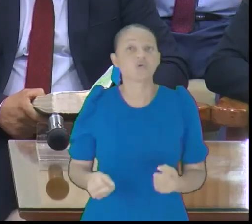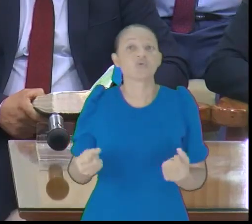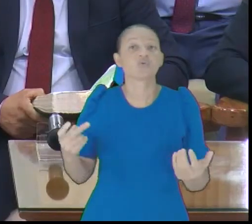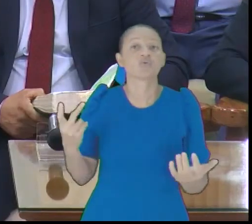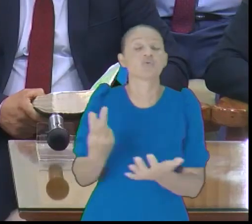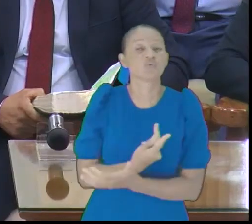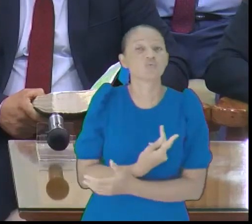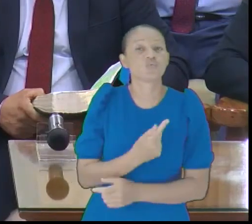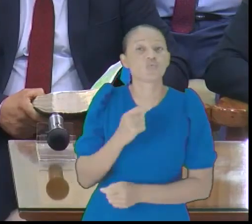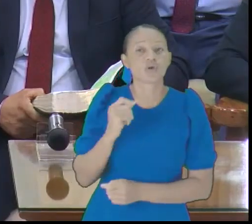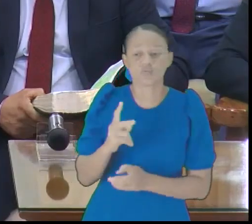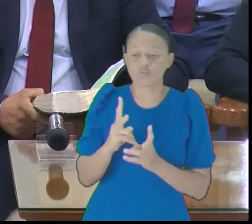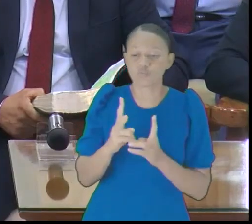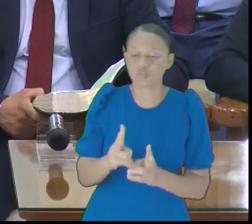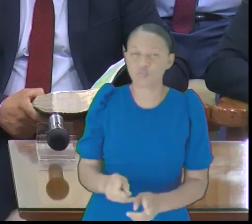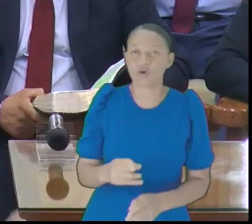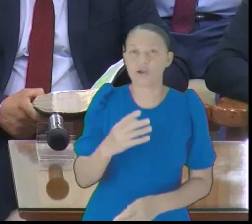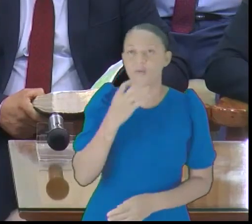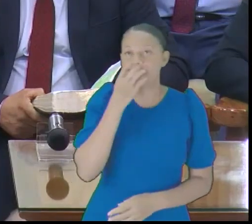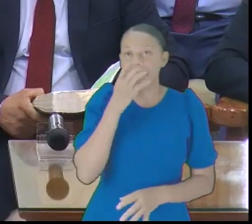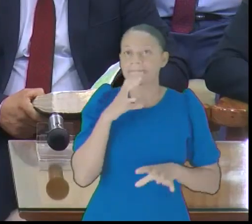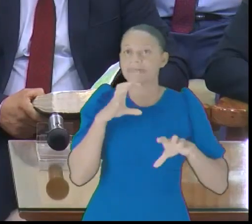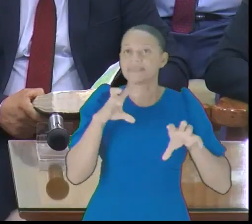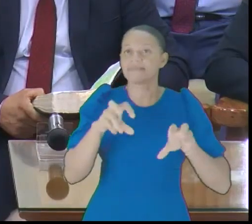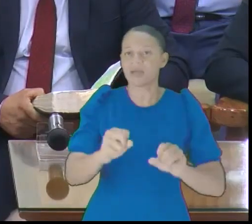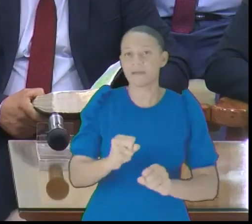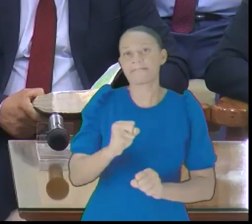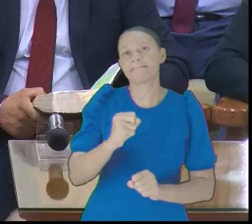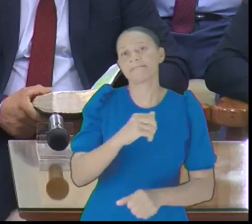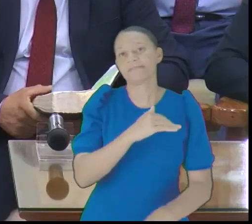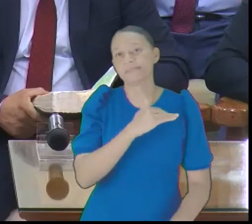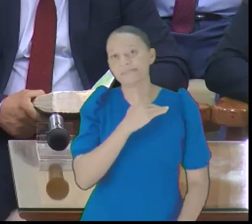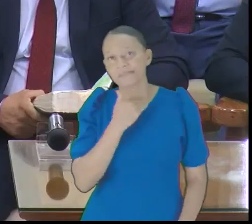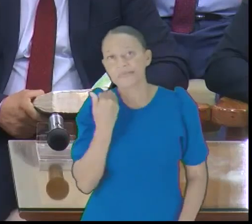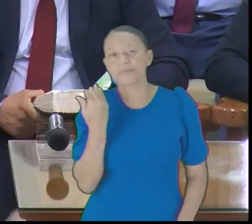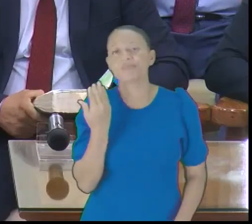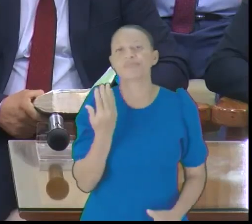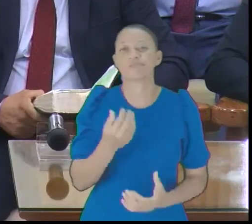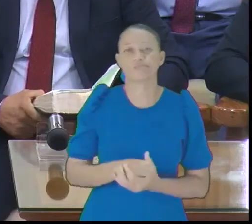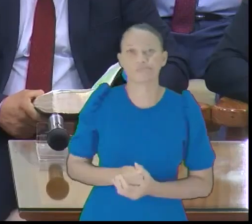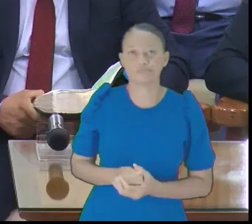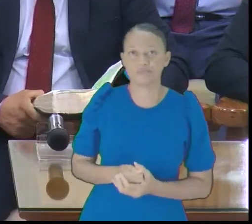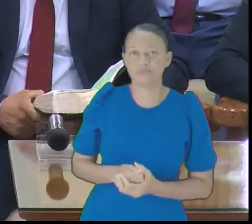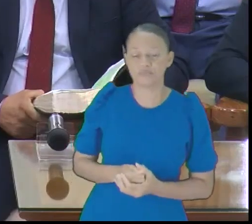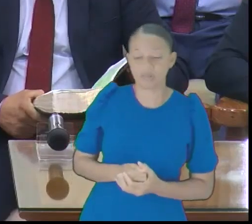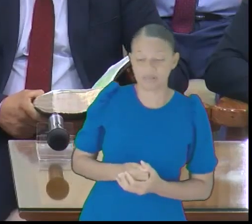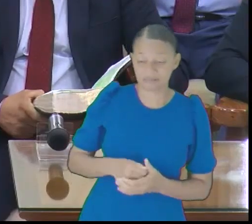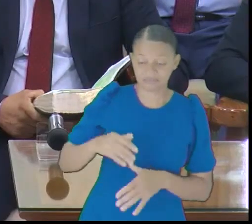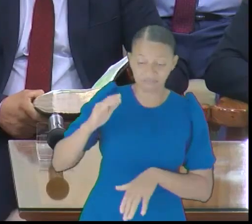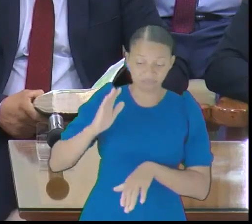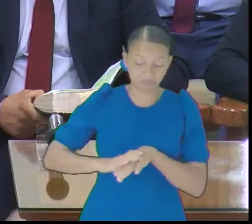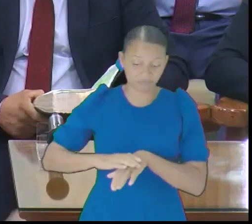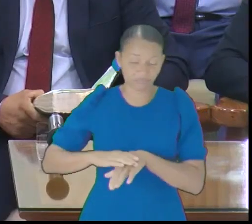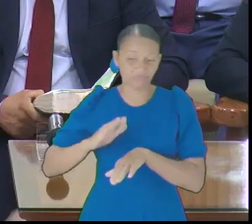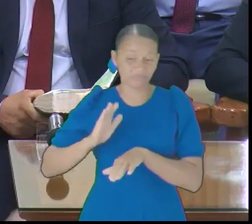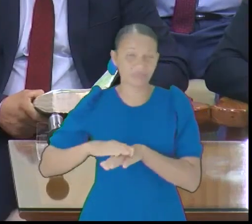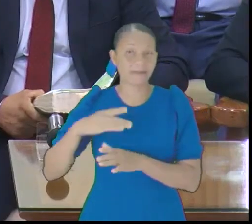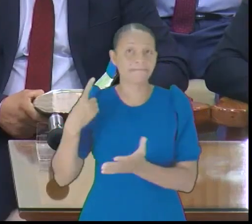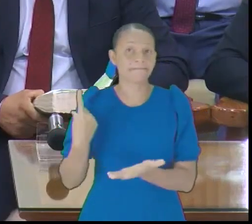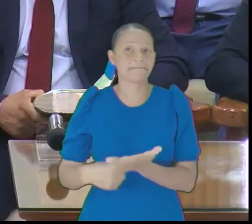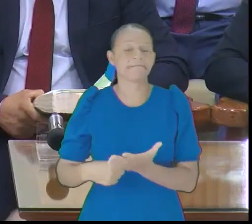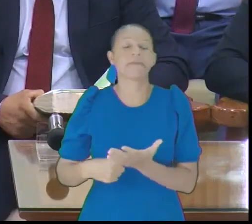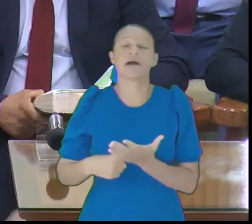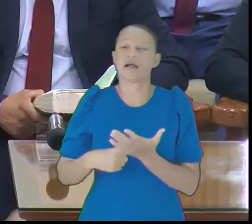com ela a mesma coisa que aconteceu com os animais. Ou seja, a parte que tomou a iniciativa de fazer a